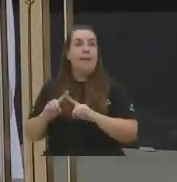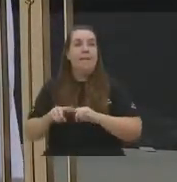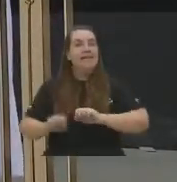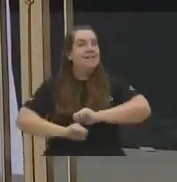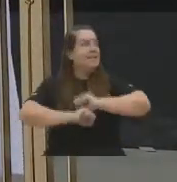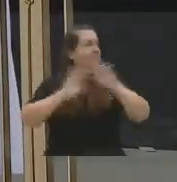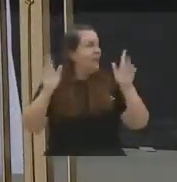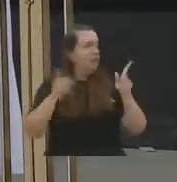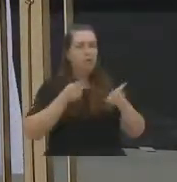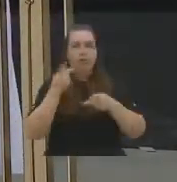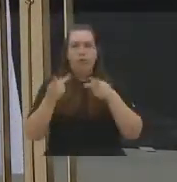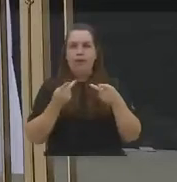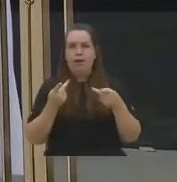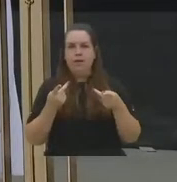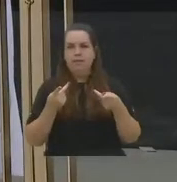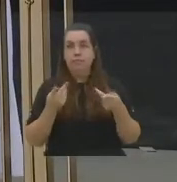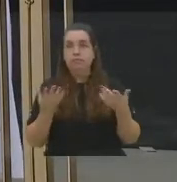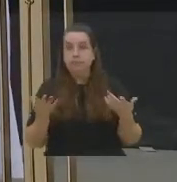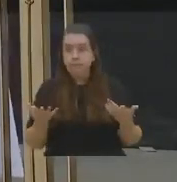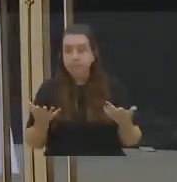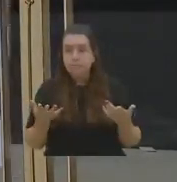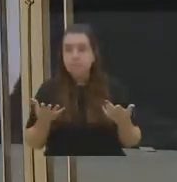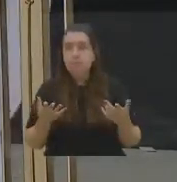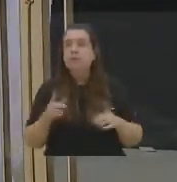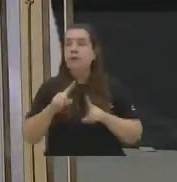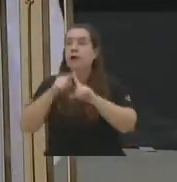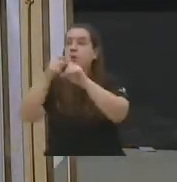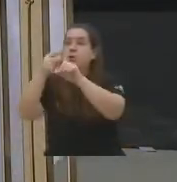modo claro pela cruz.